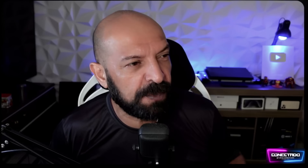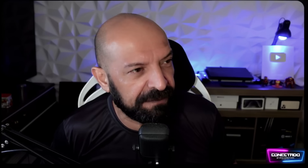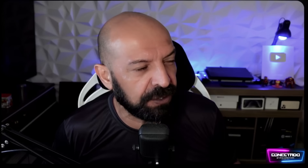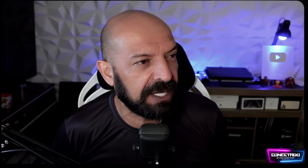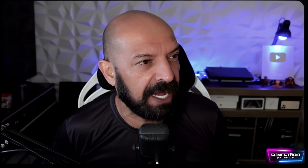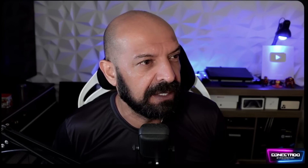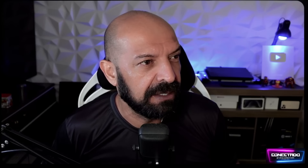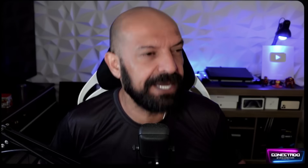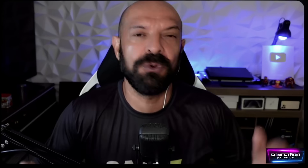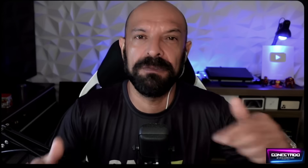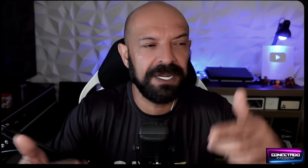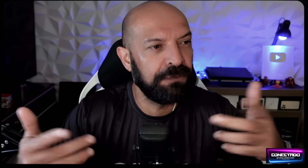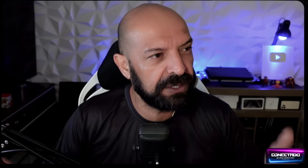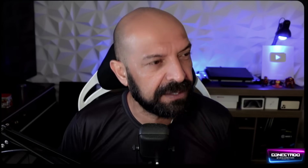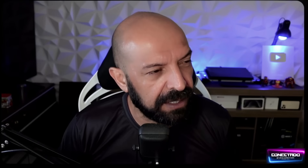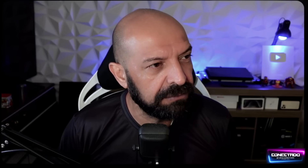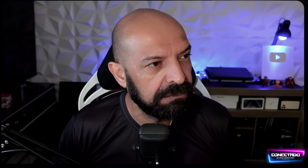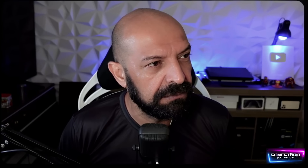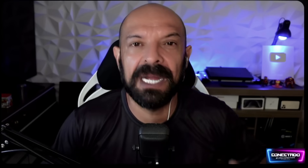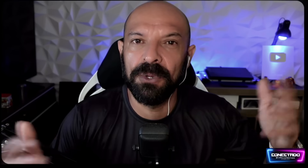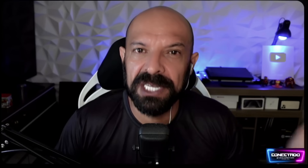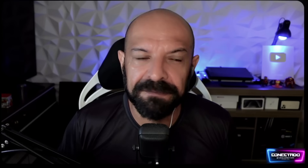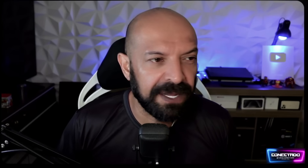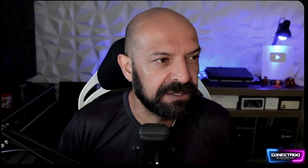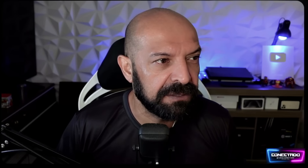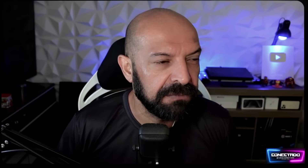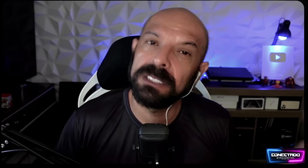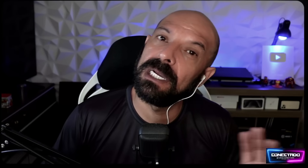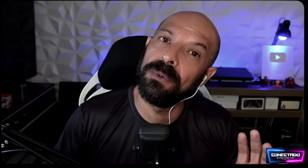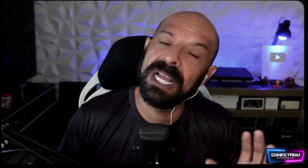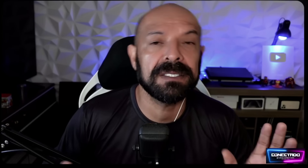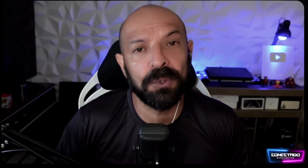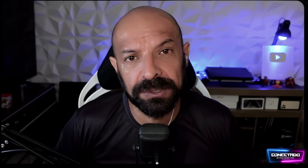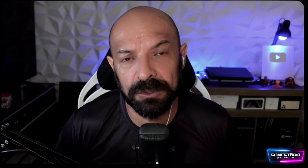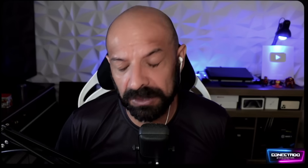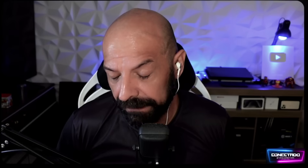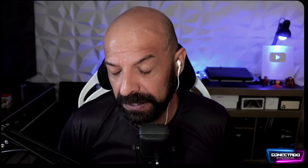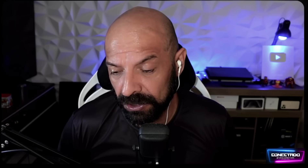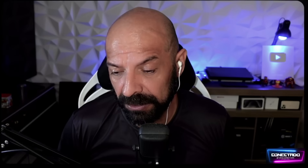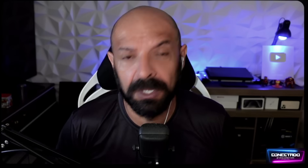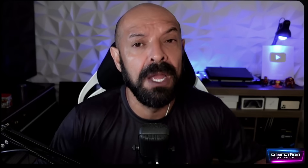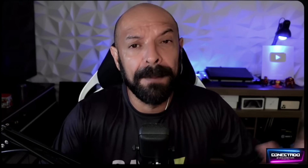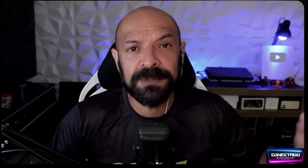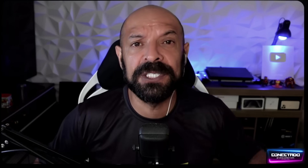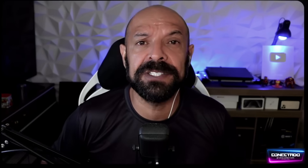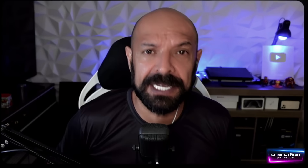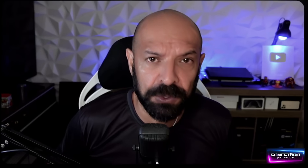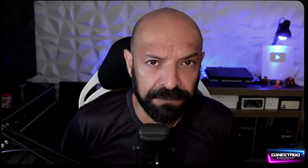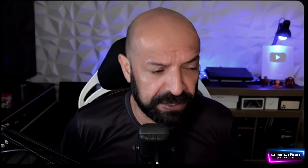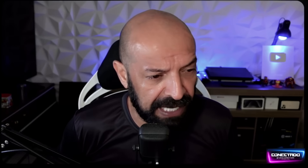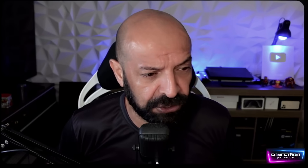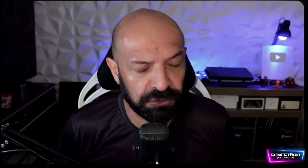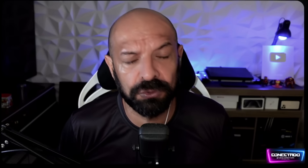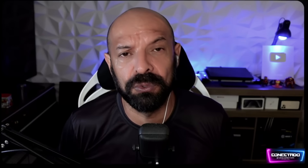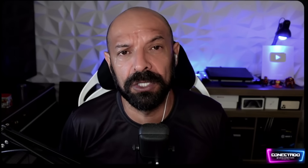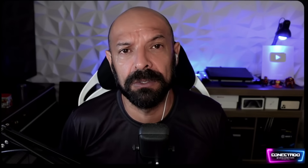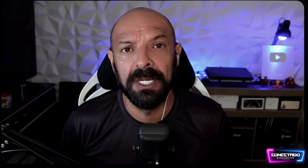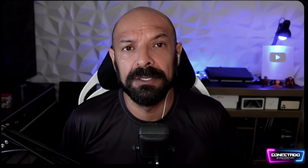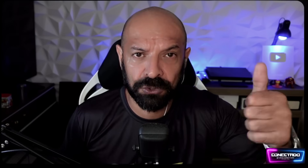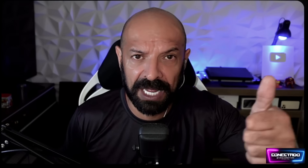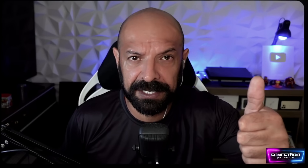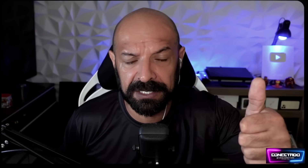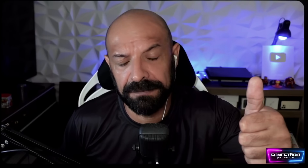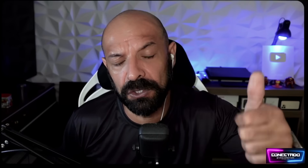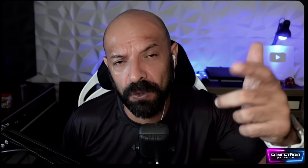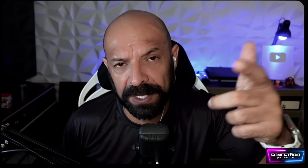tem 200 para votar. E aí quando vem a votação, a maioria vence. Então essa conta não tá fechando. Mas me diz aí o que você acha disso